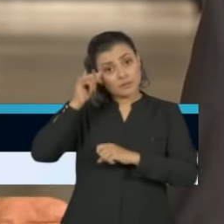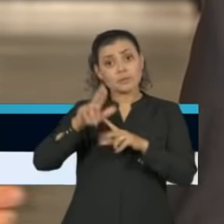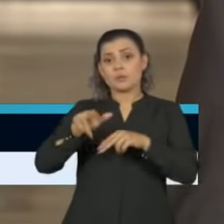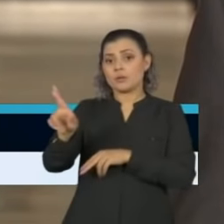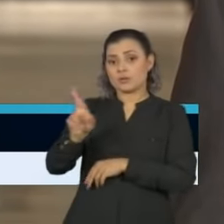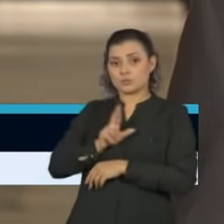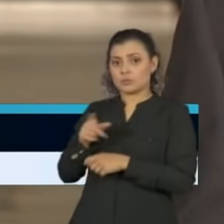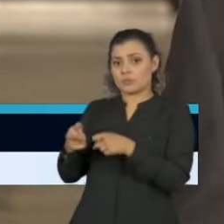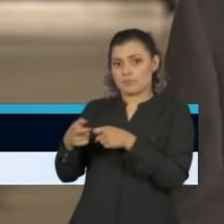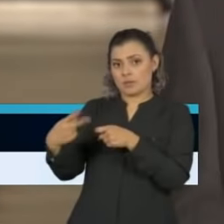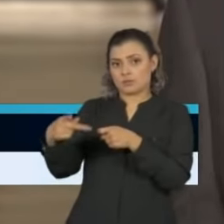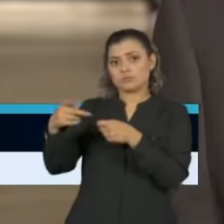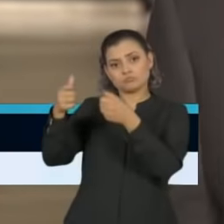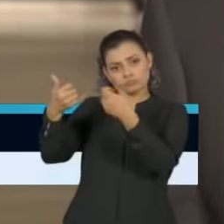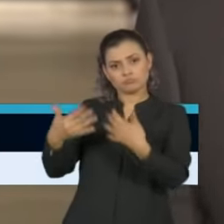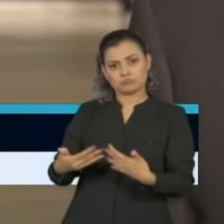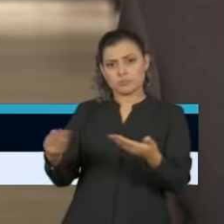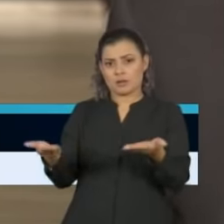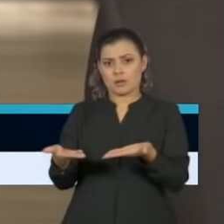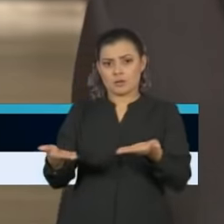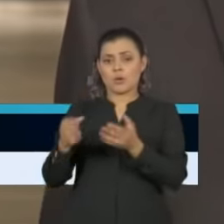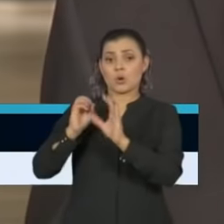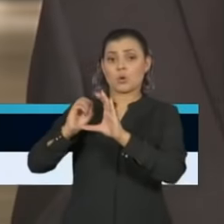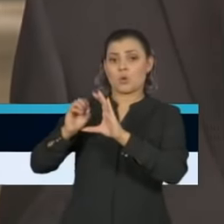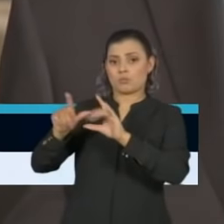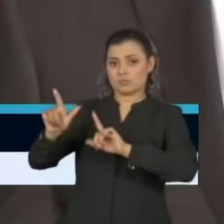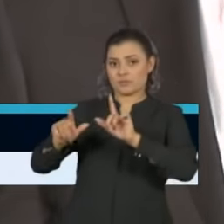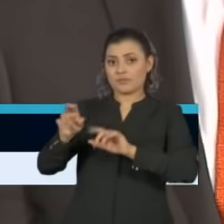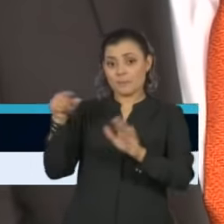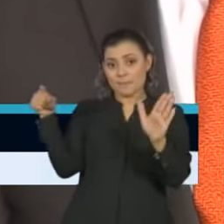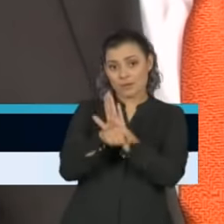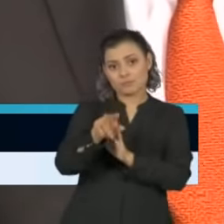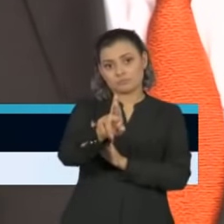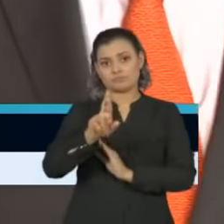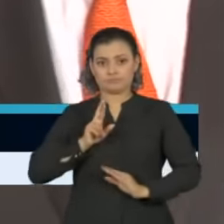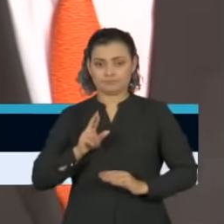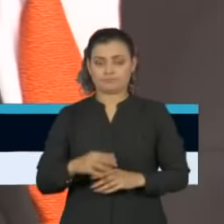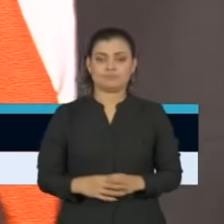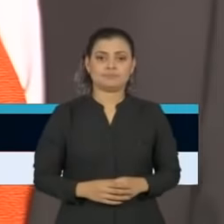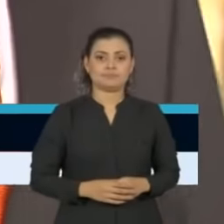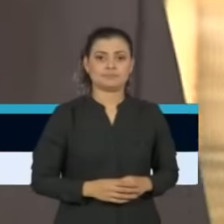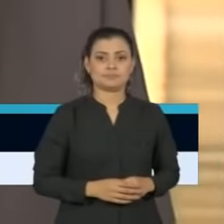sua pergunta, o jornalista Wallace Lara, da TV Globo, pelo Dr. Davi Wippe.